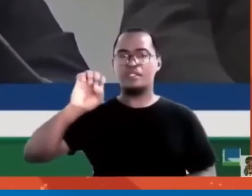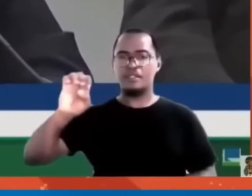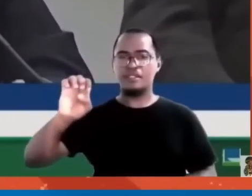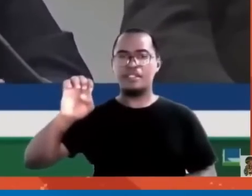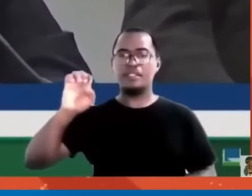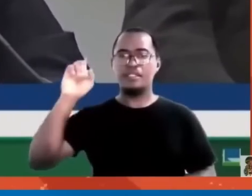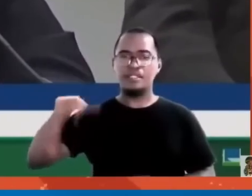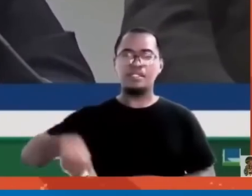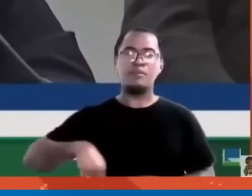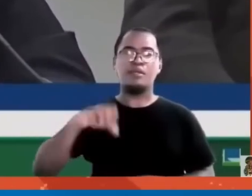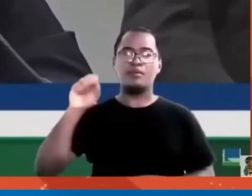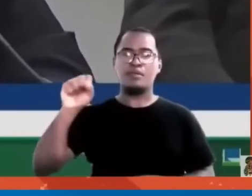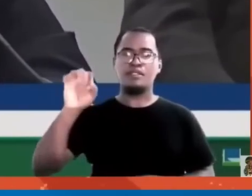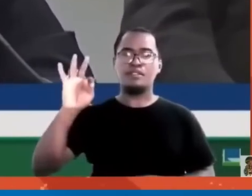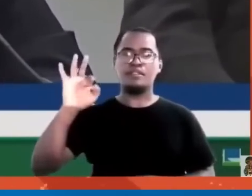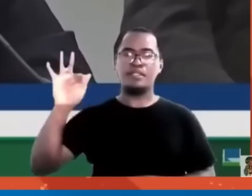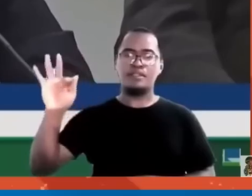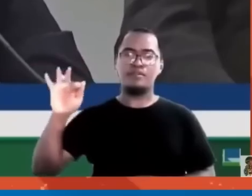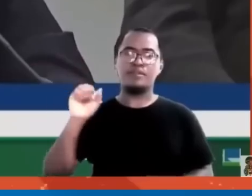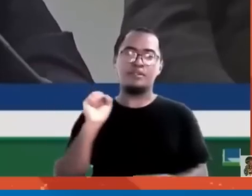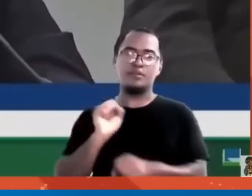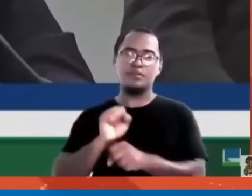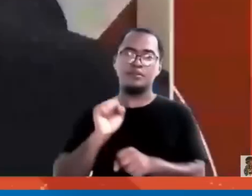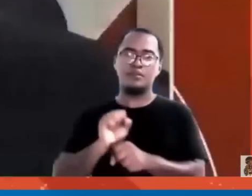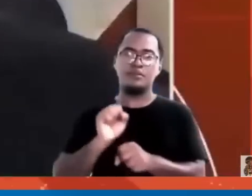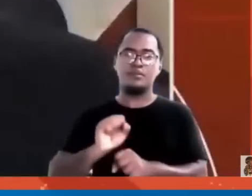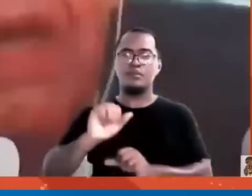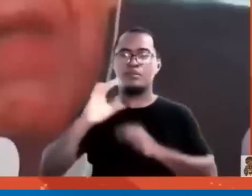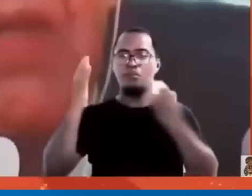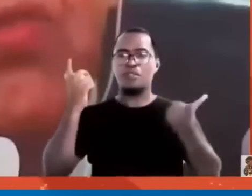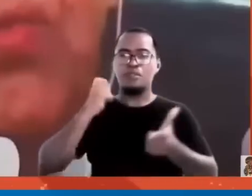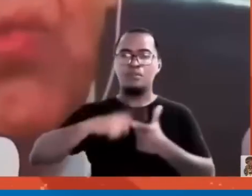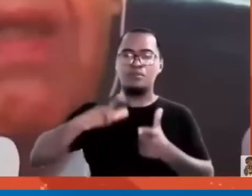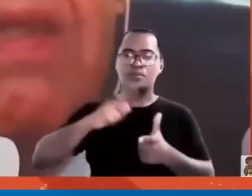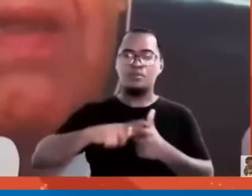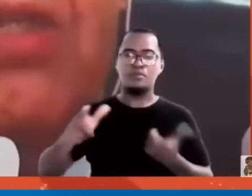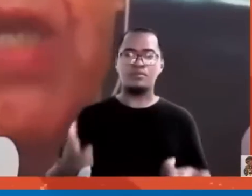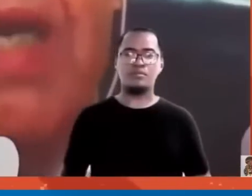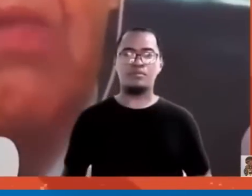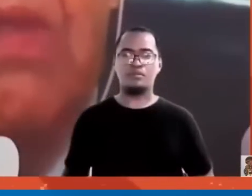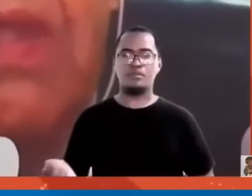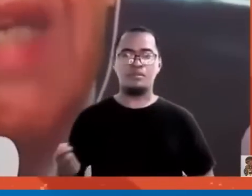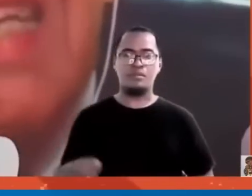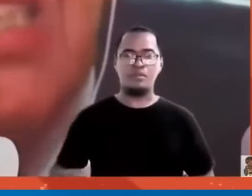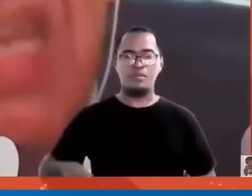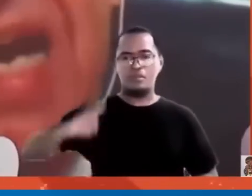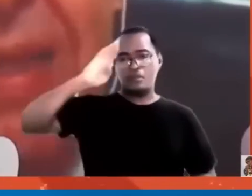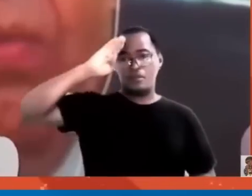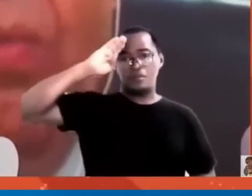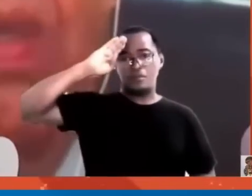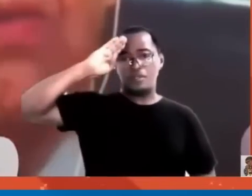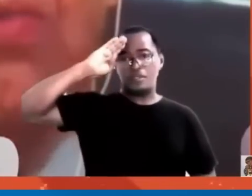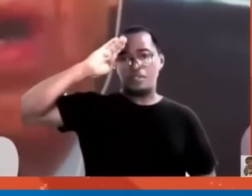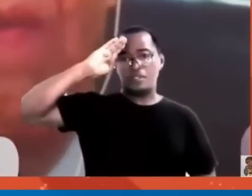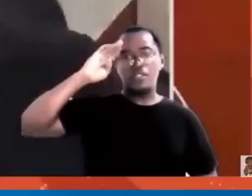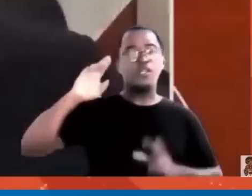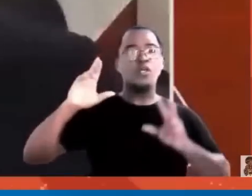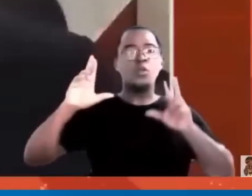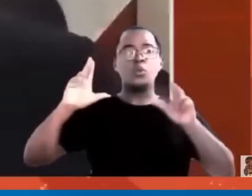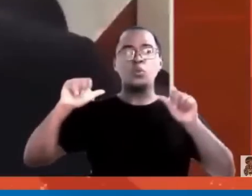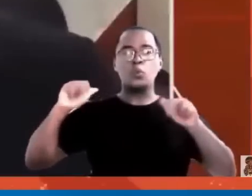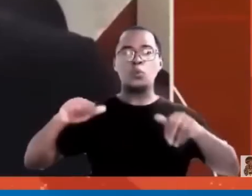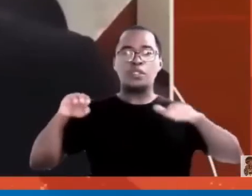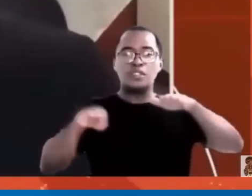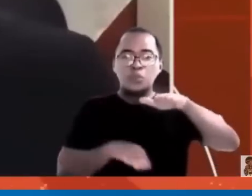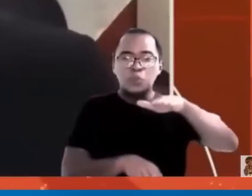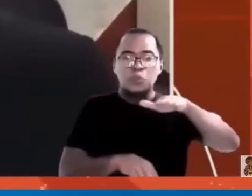próprio STF. Estamos vendo uma situação esdrúxula no Brasil. As Forças Armadas nunca deixaram de ser adestradas. Quanto ao